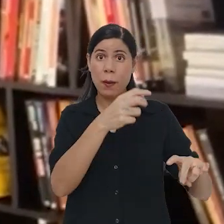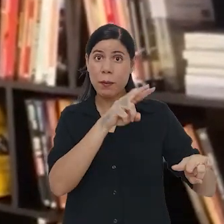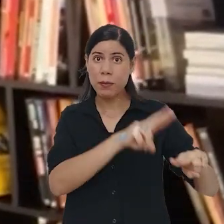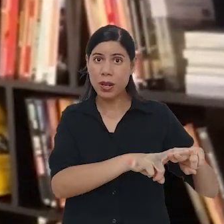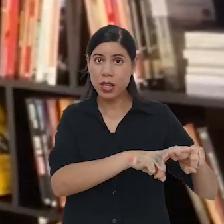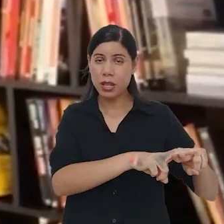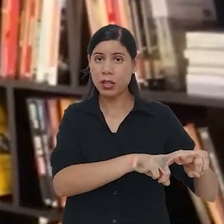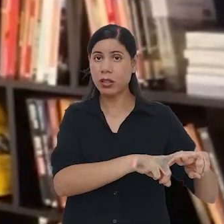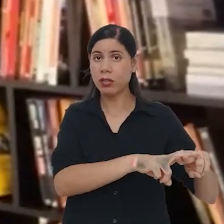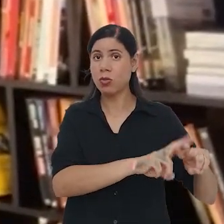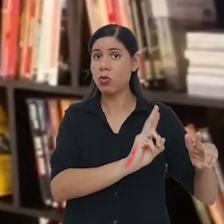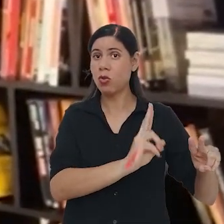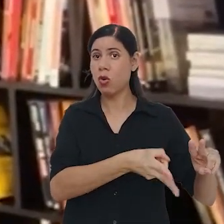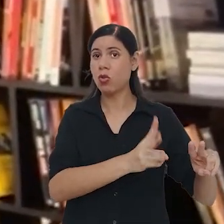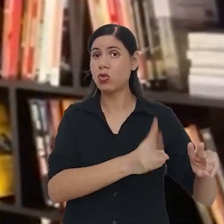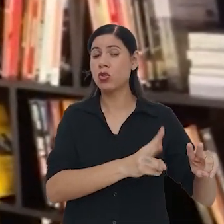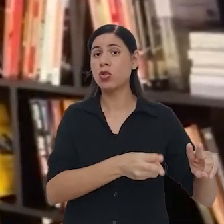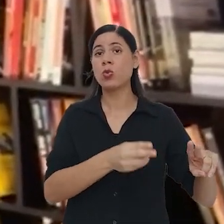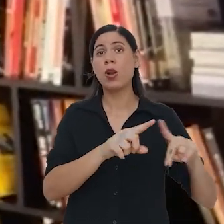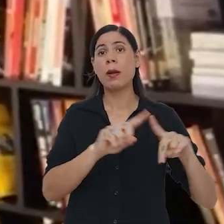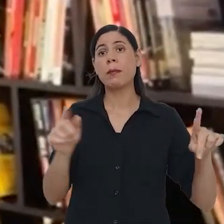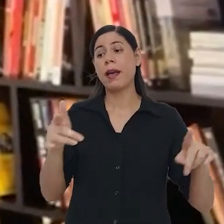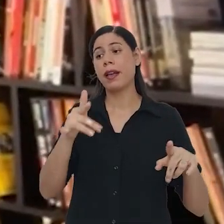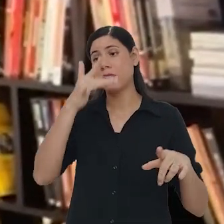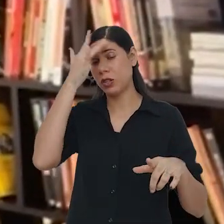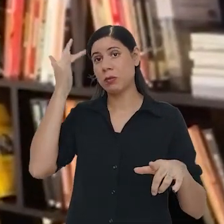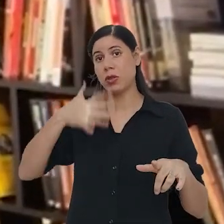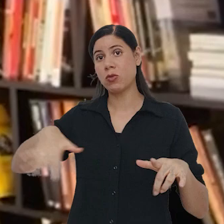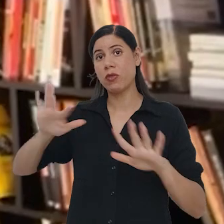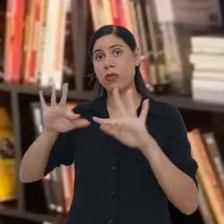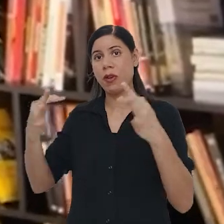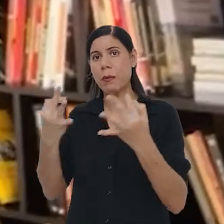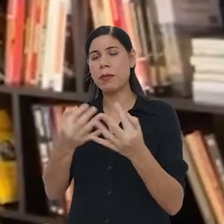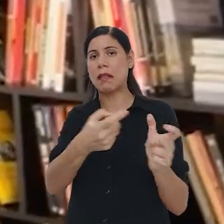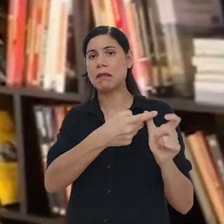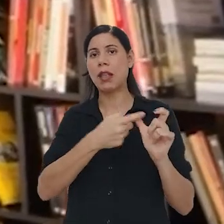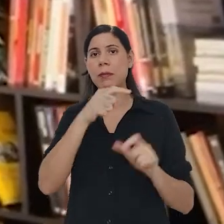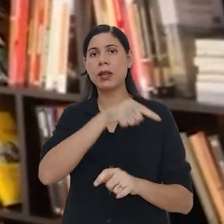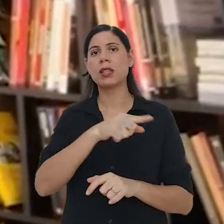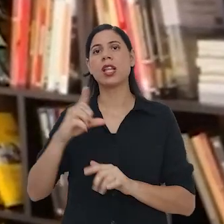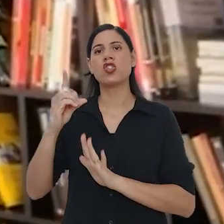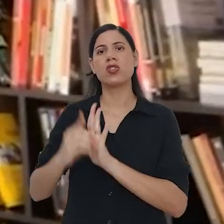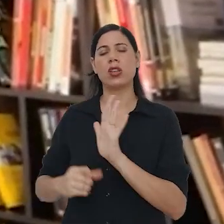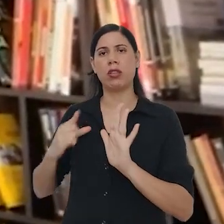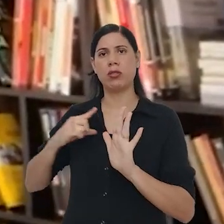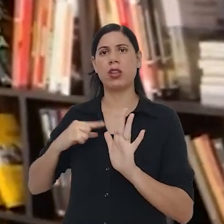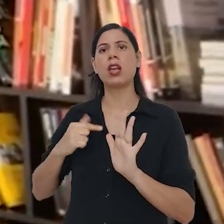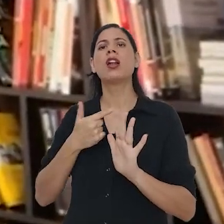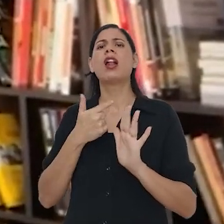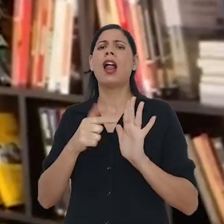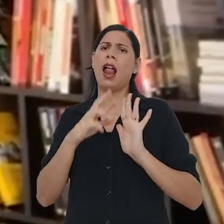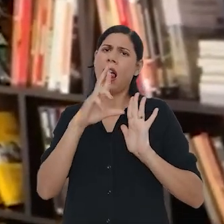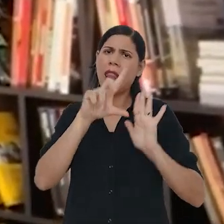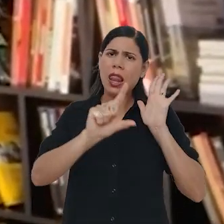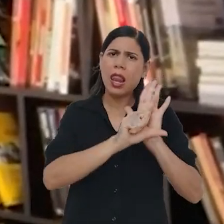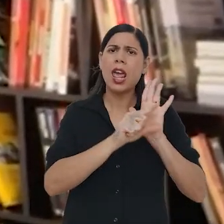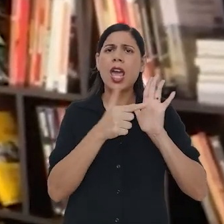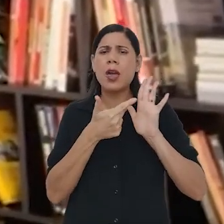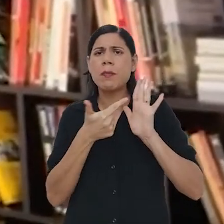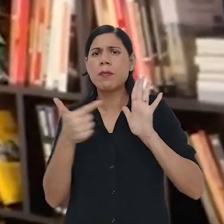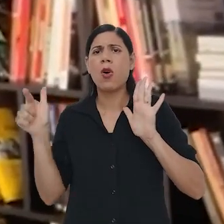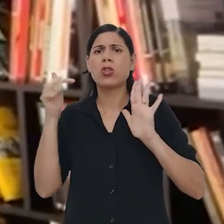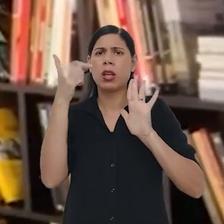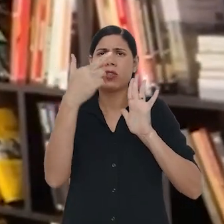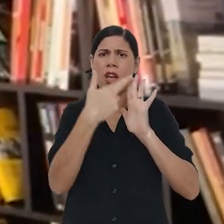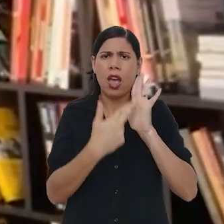hoje está em regime fechado, sendo que os seus dependentes têm esse direito. Então é claro que a lei ela traz outras peculiaridades, mas